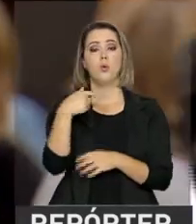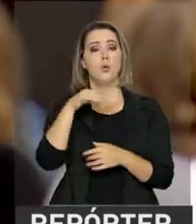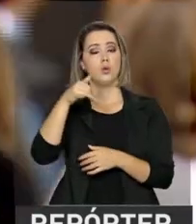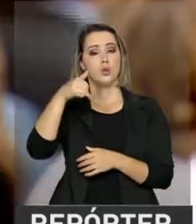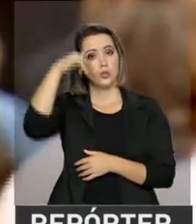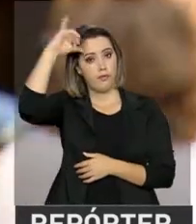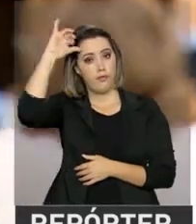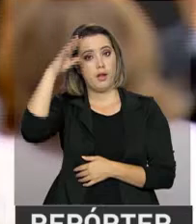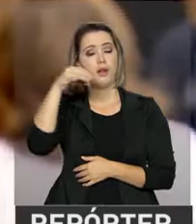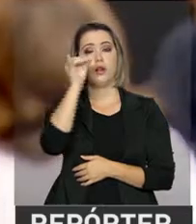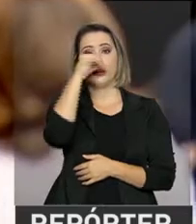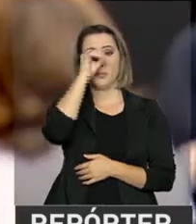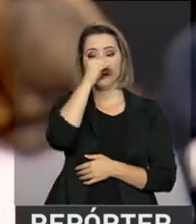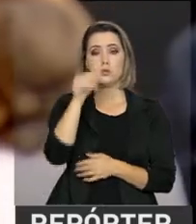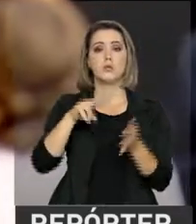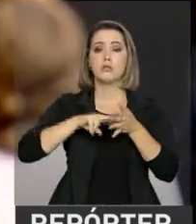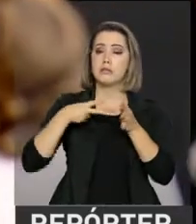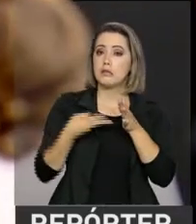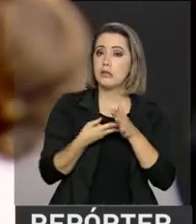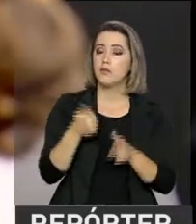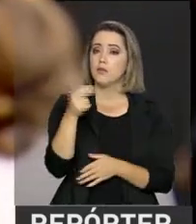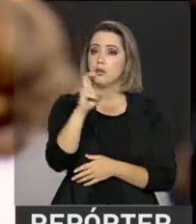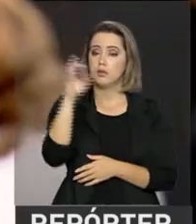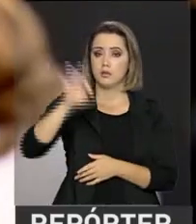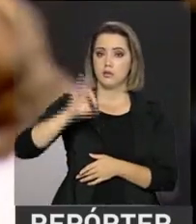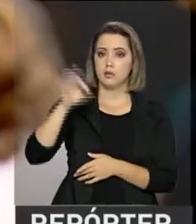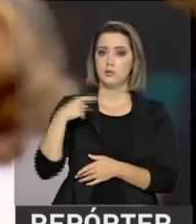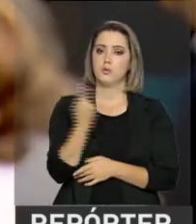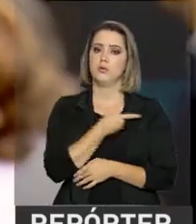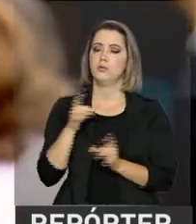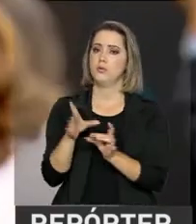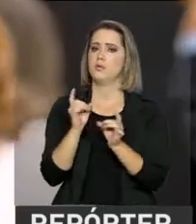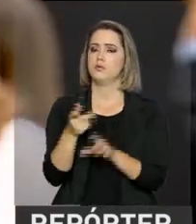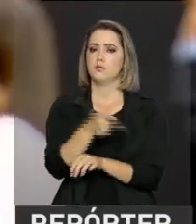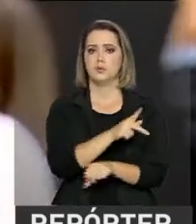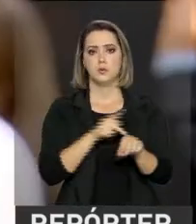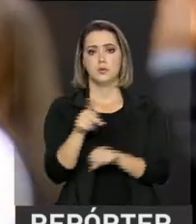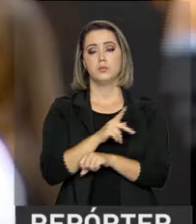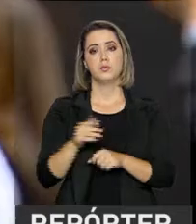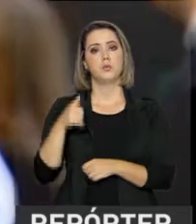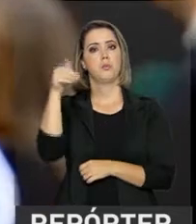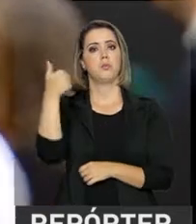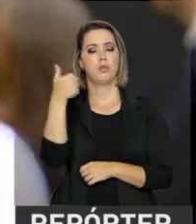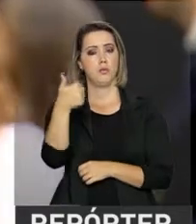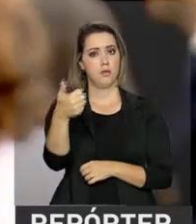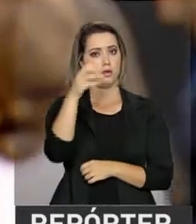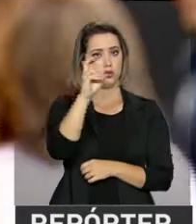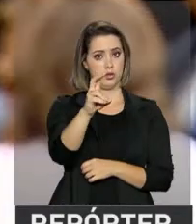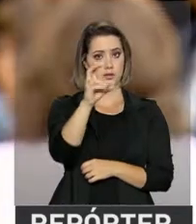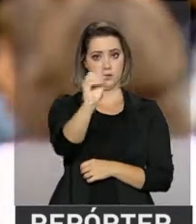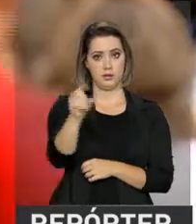representam 15% das nossas vendas para outros países, segundo entidades do setor. Mais de 150